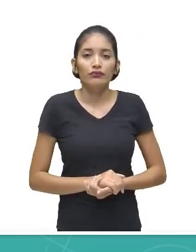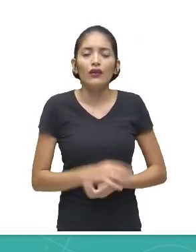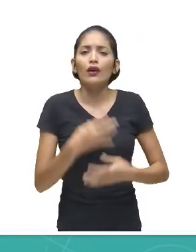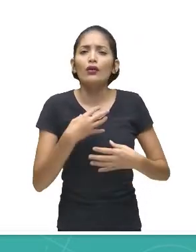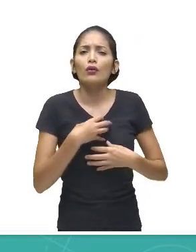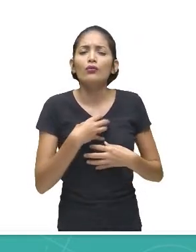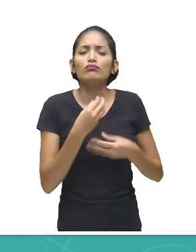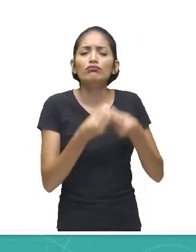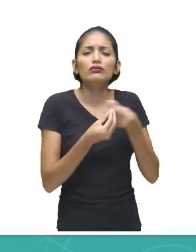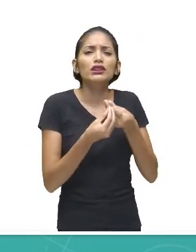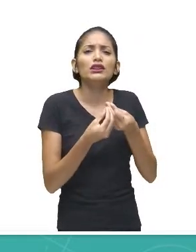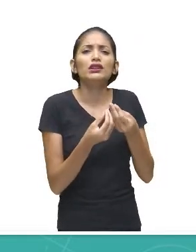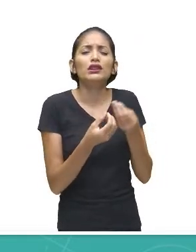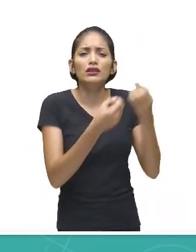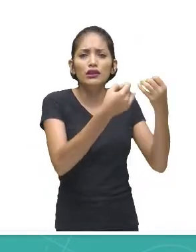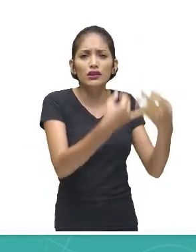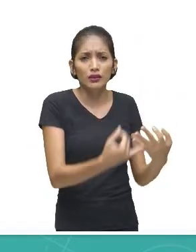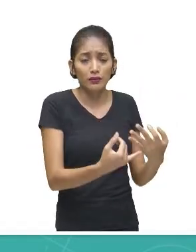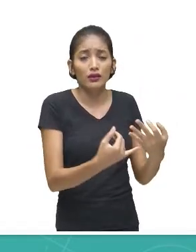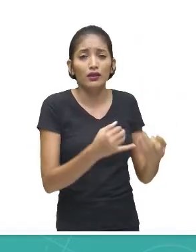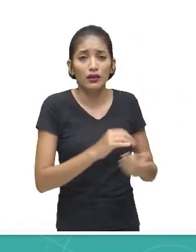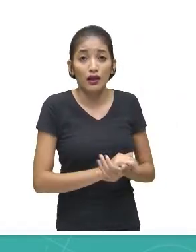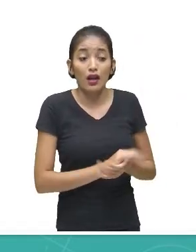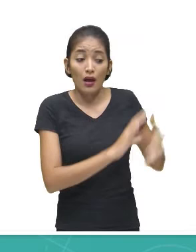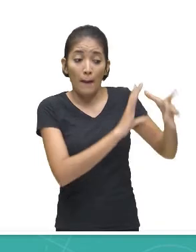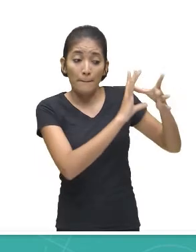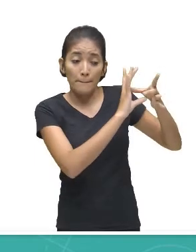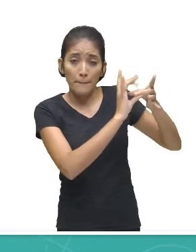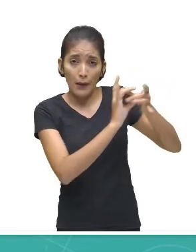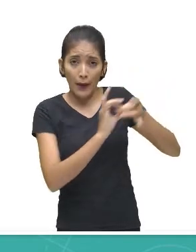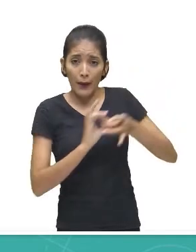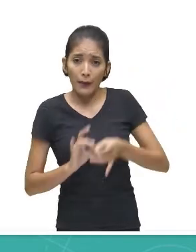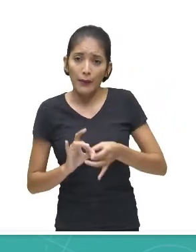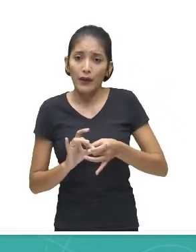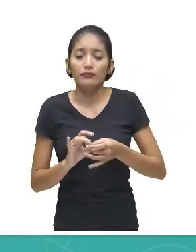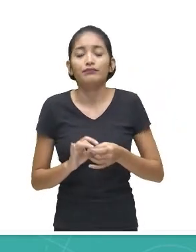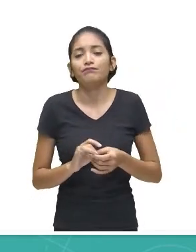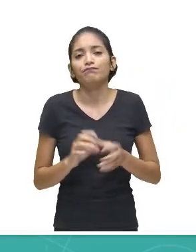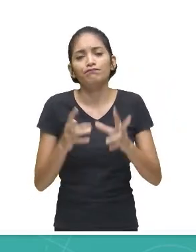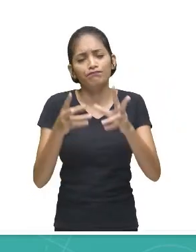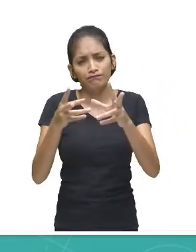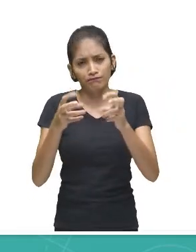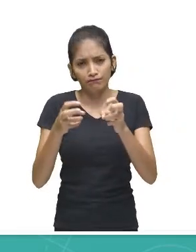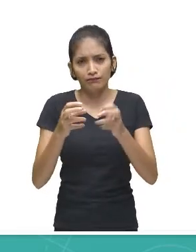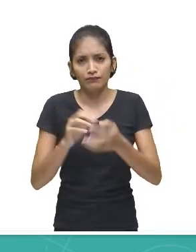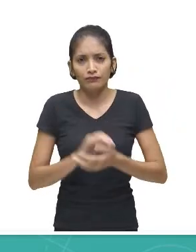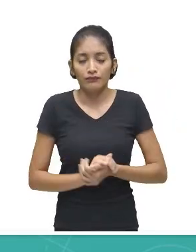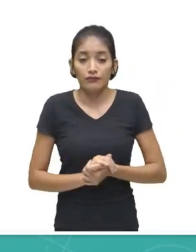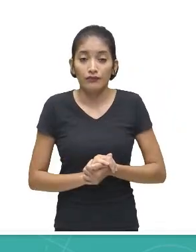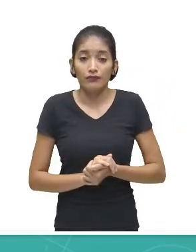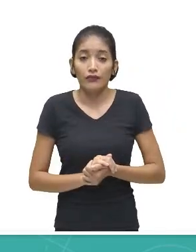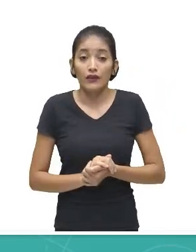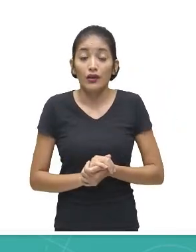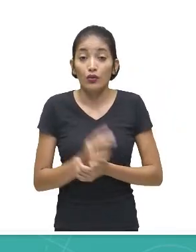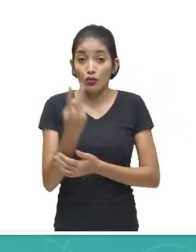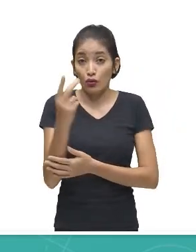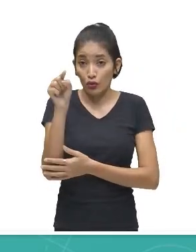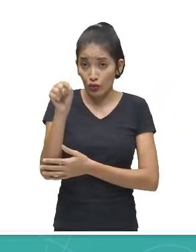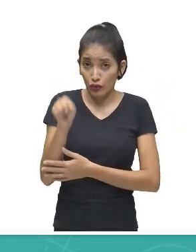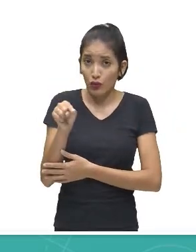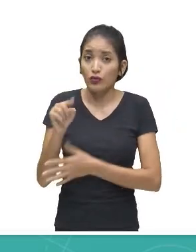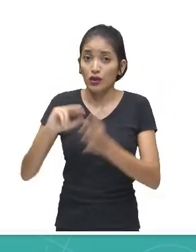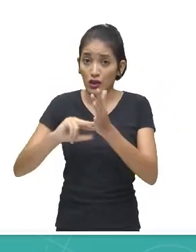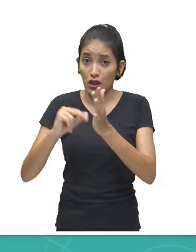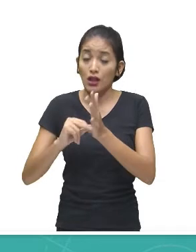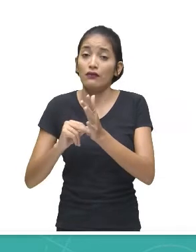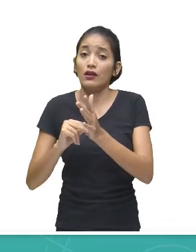ele está dando uma explicação nesse contexto, tá? Então, observe que esses 2 pontos indicam uma coisa e esse